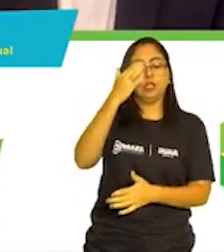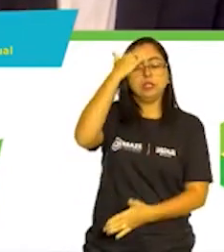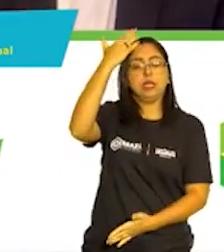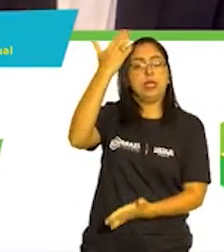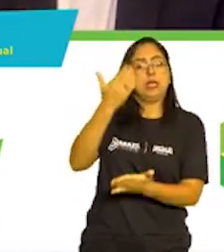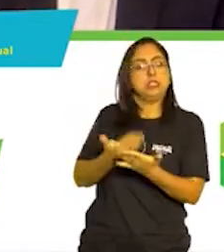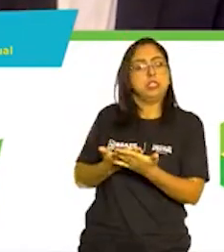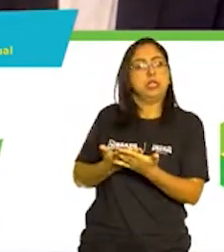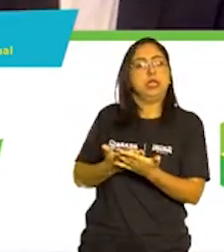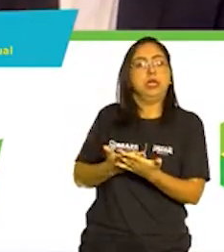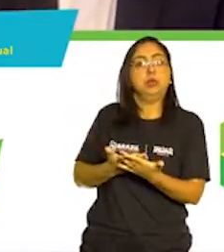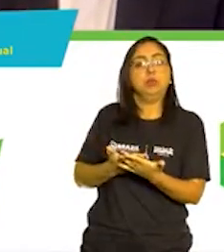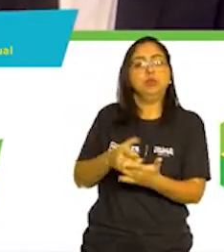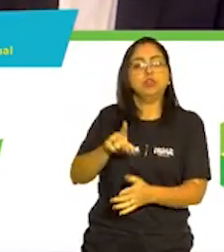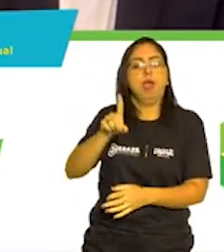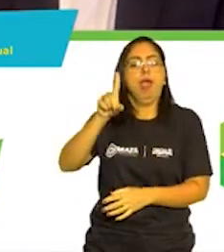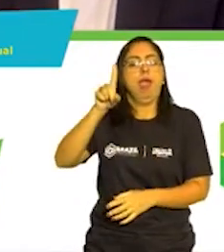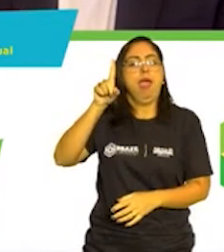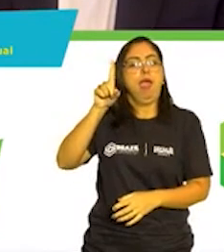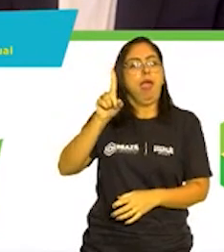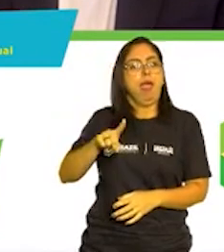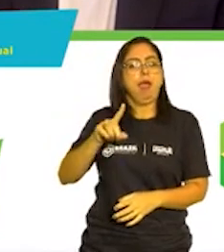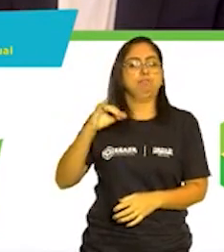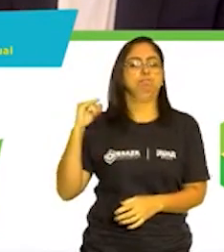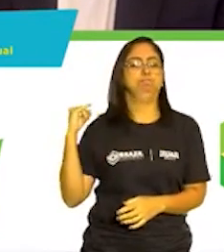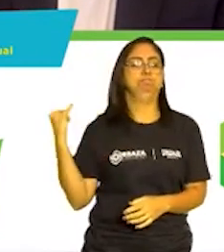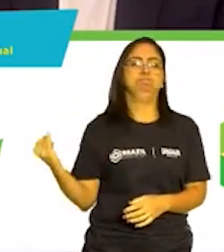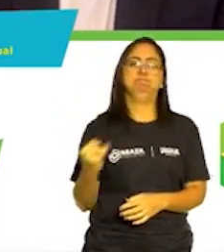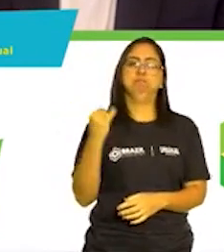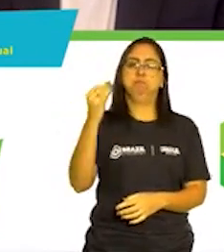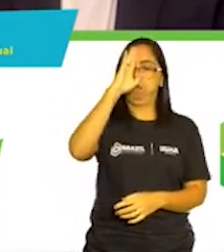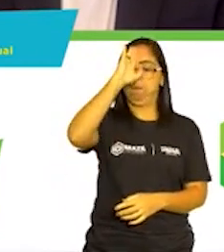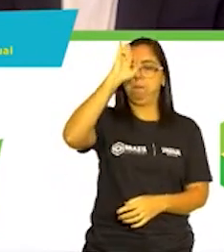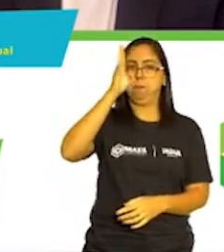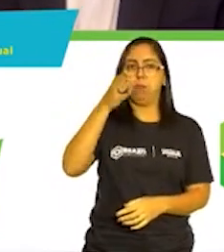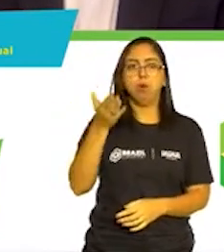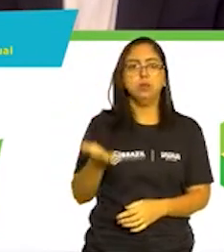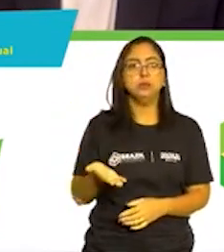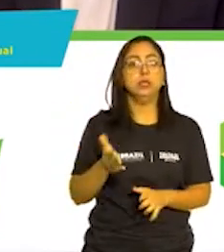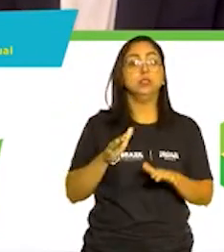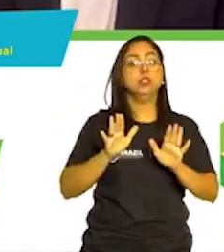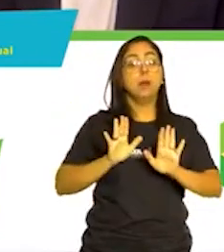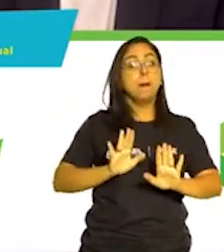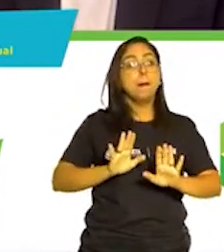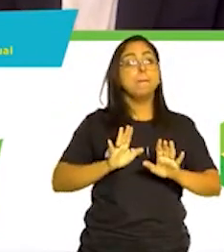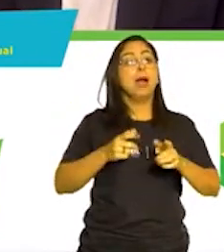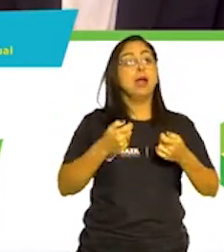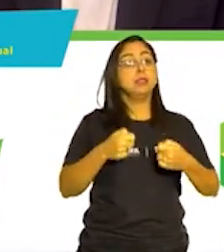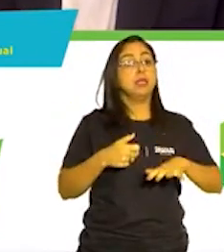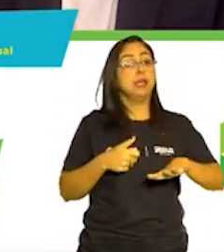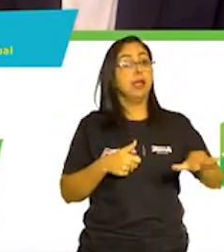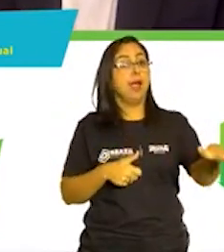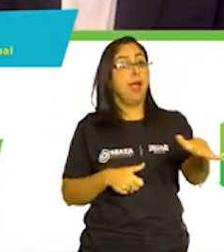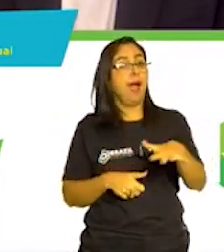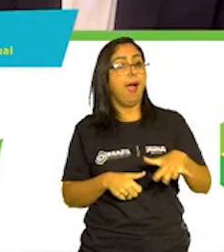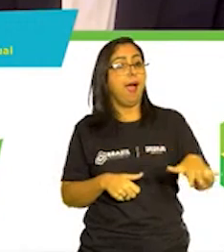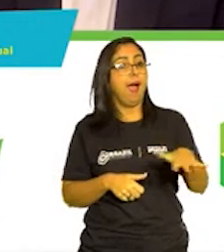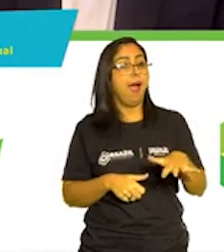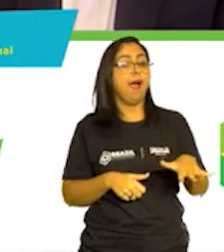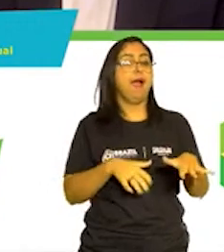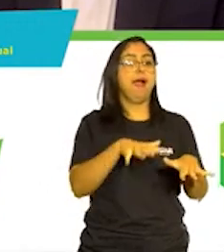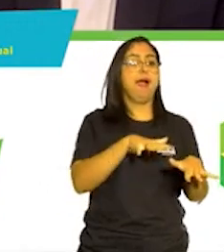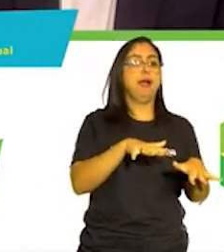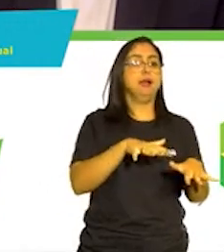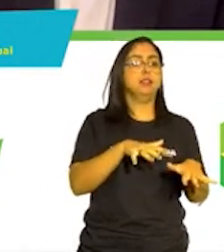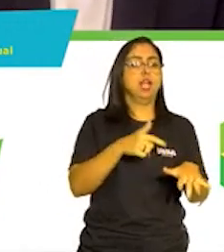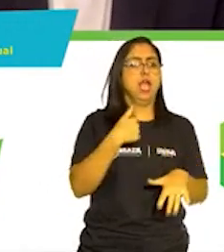arrecadação. Por mais que enfim, vários colegas nossos defendam esse tipo de vinculação, Mônica tem problema. Por exemplo, eu já